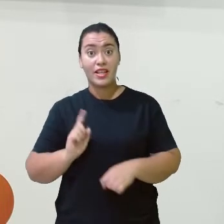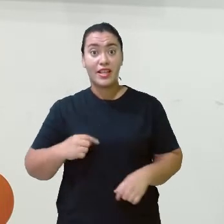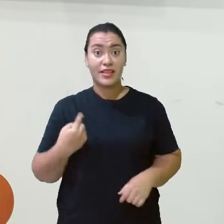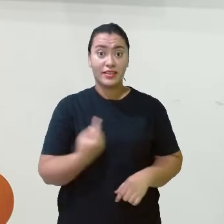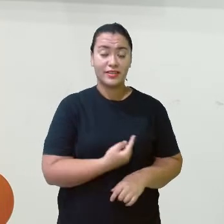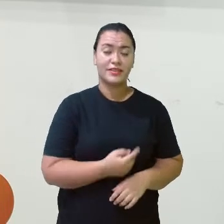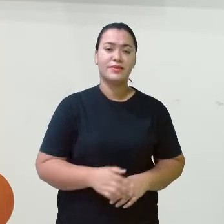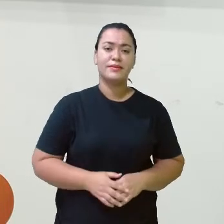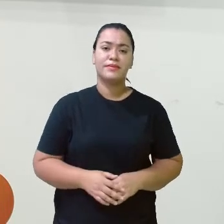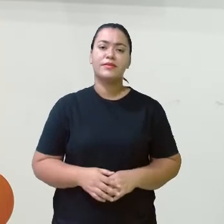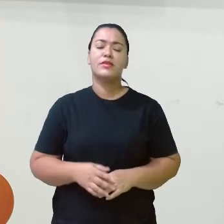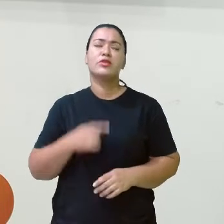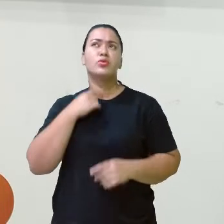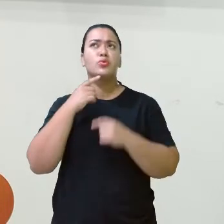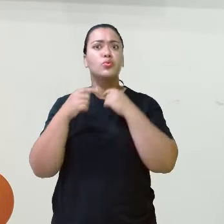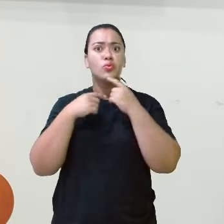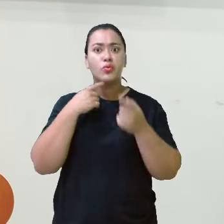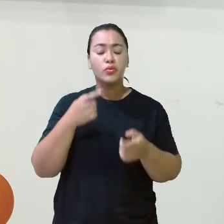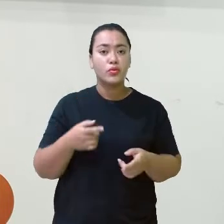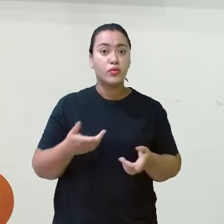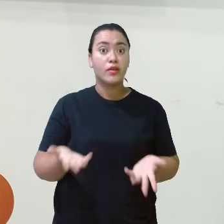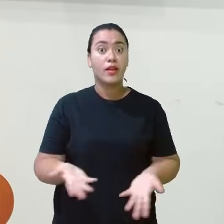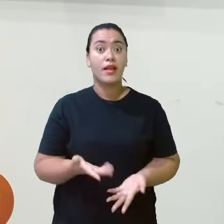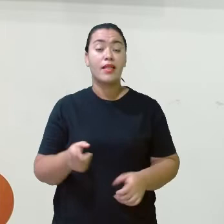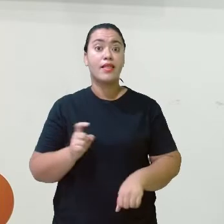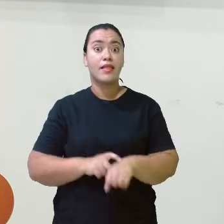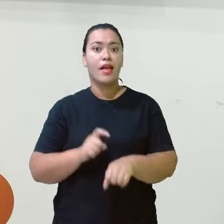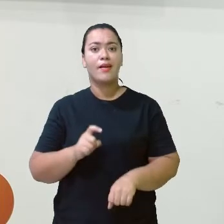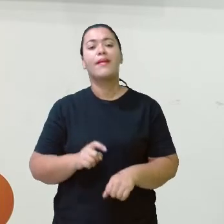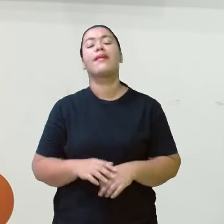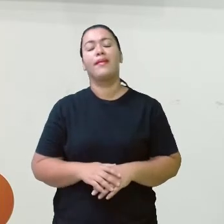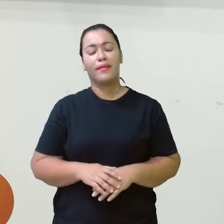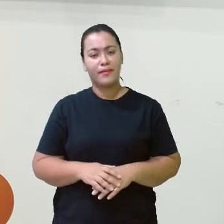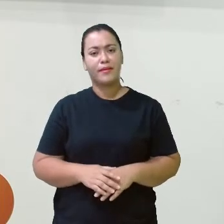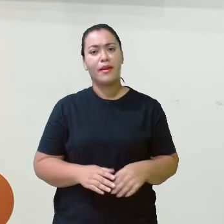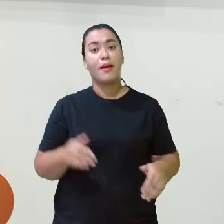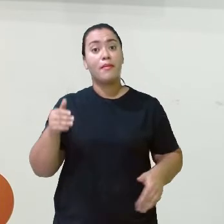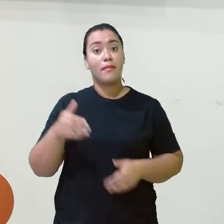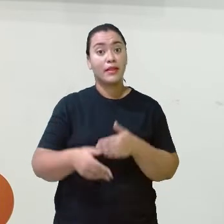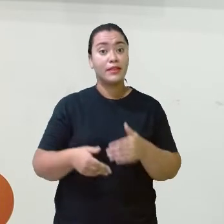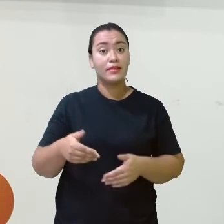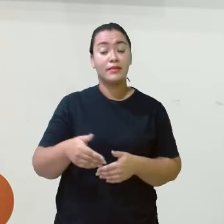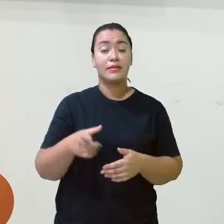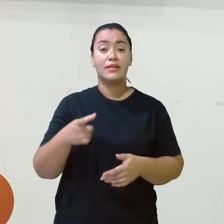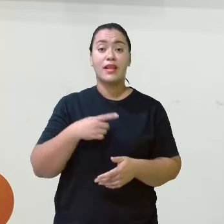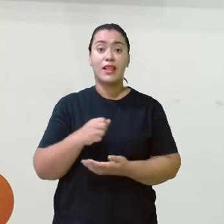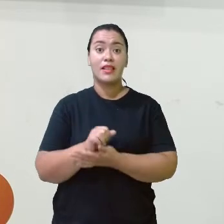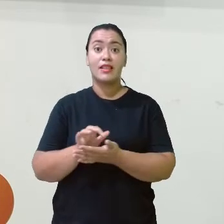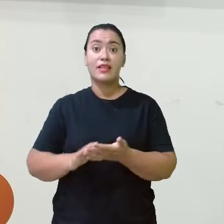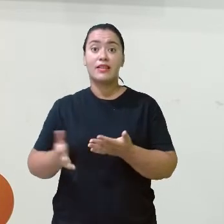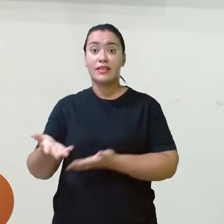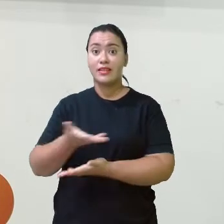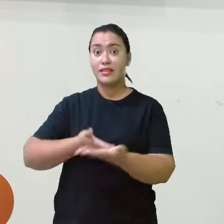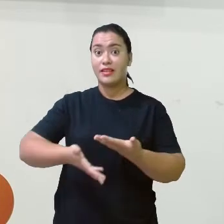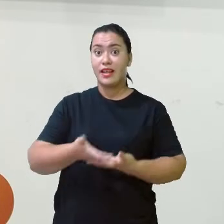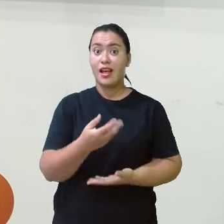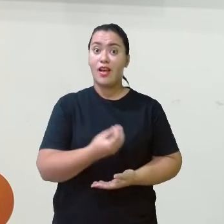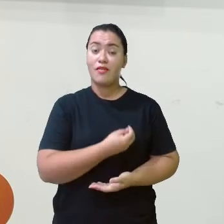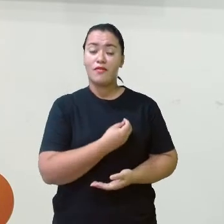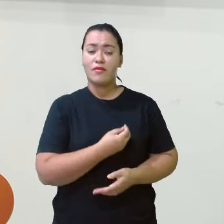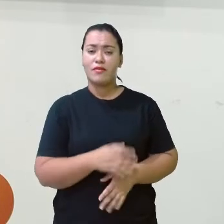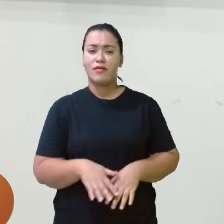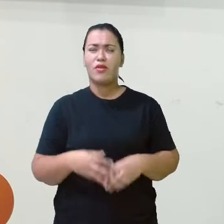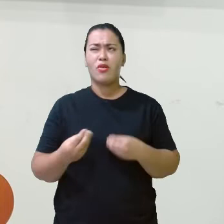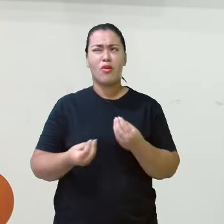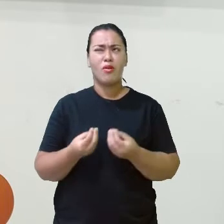aqui. Então, tira a dúvida ao vivo. Participa das atividades interativas ao vivo. E para